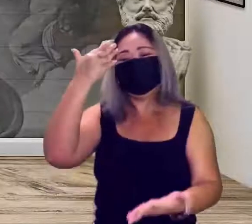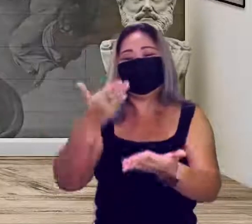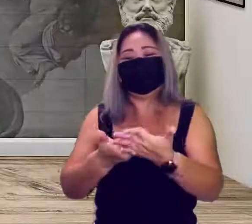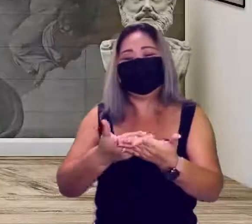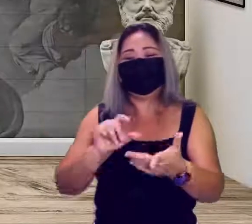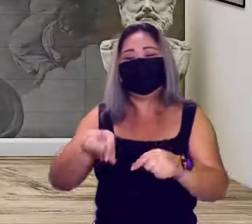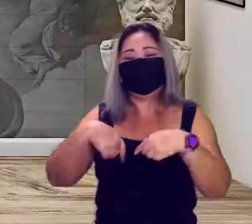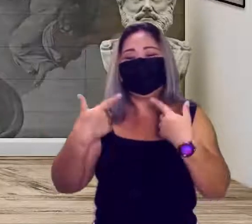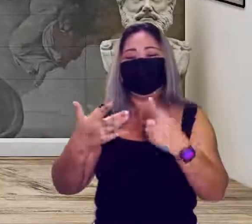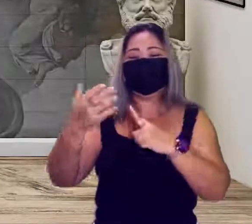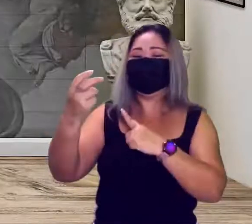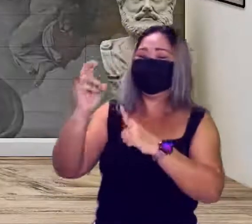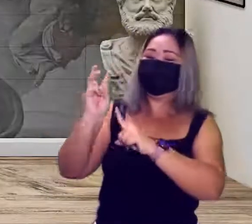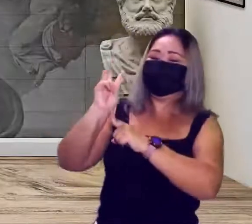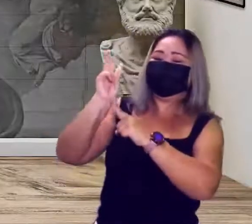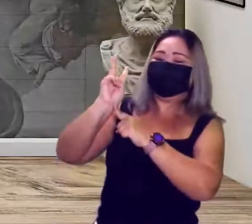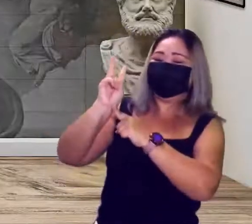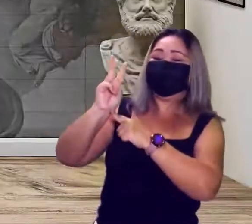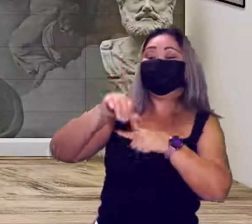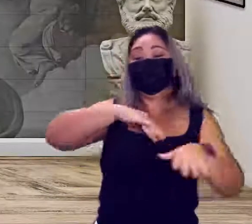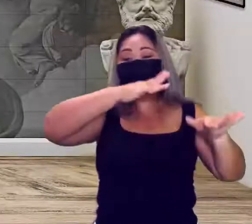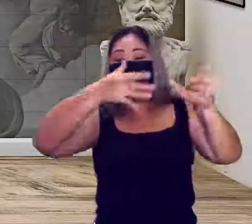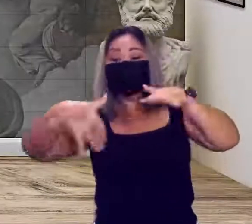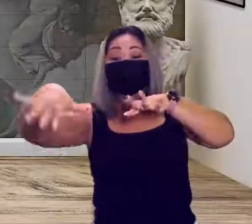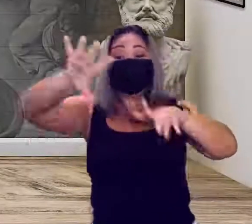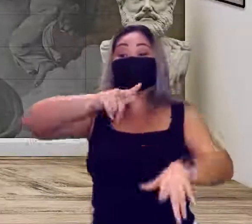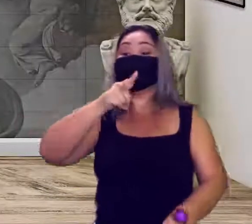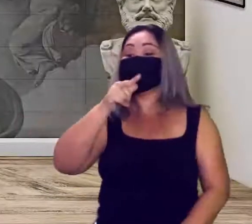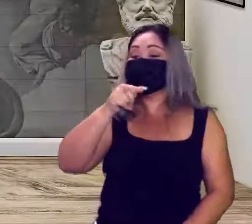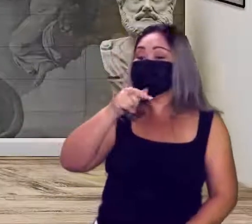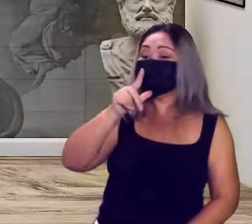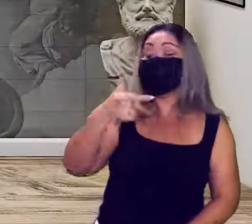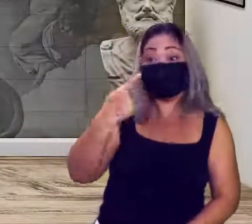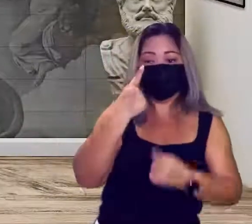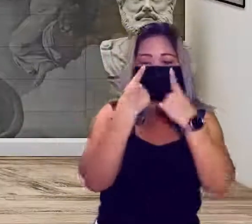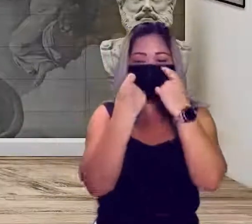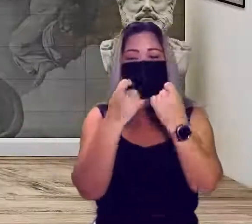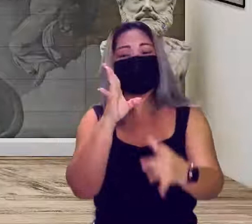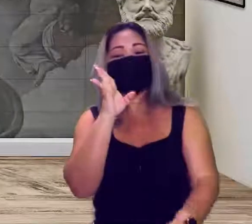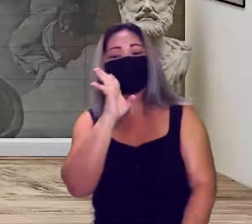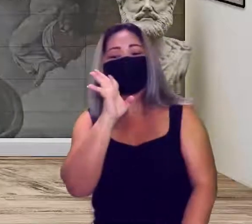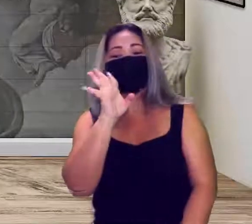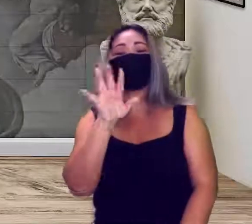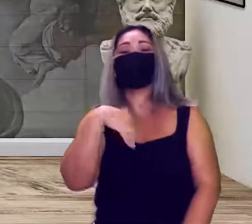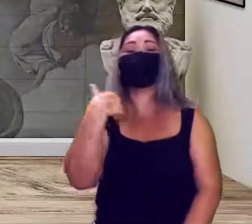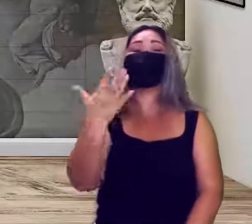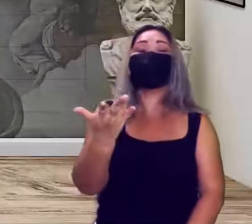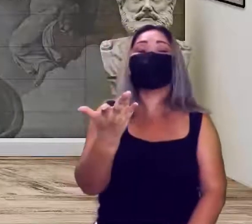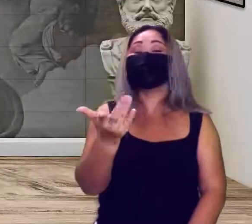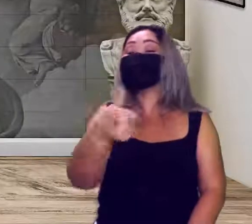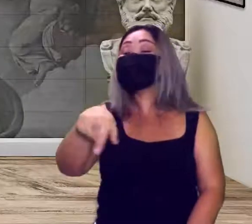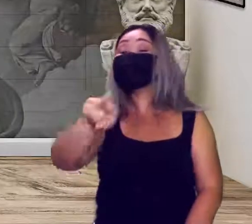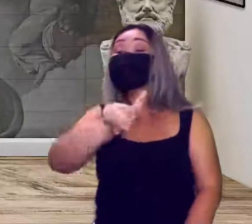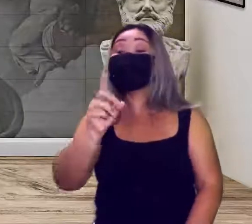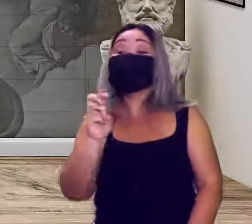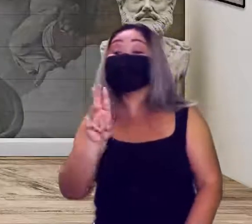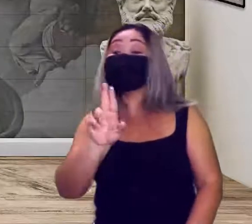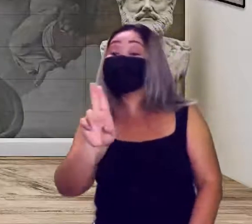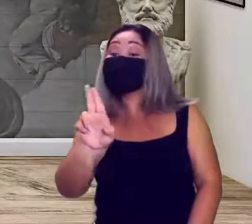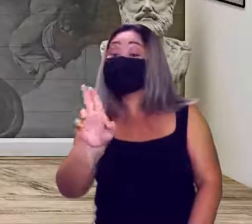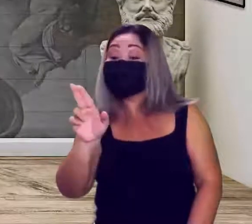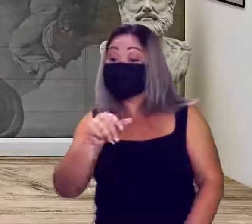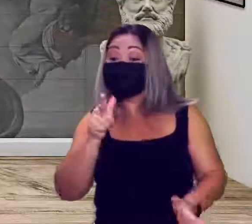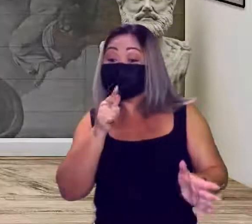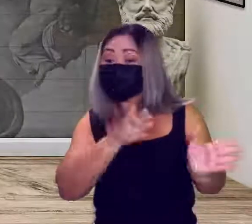acreditavam que a influência de Poseidon sobre os mares, sobre a água. Interessante, né? Muito legal. E aí, qual no seu rio?